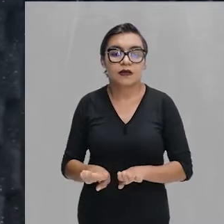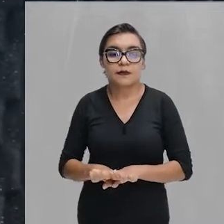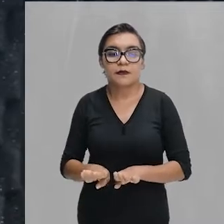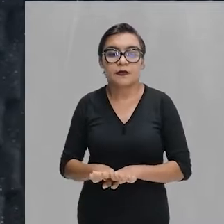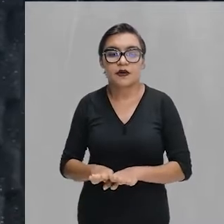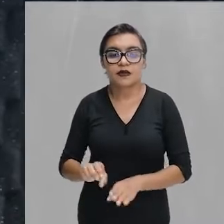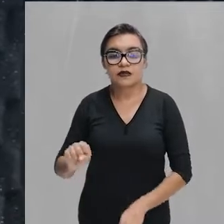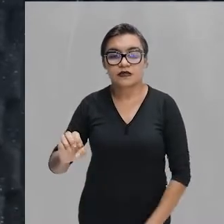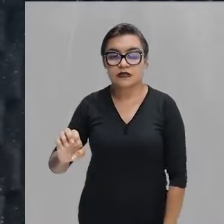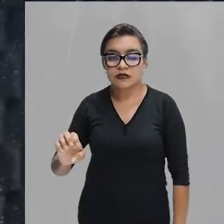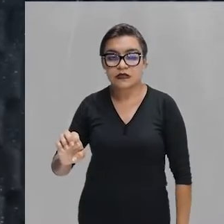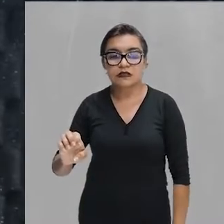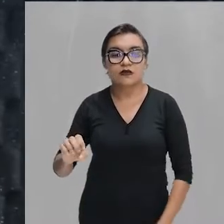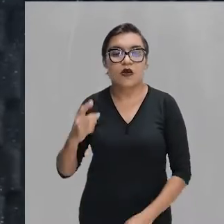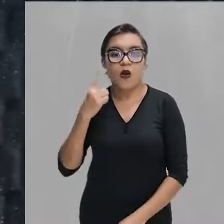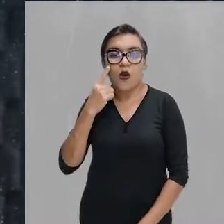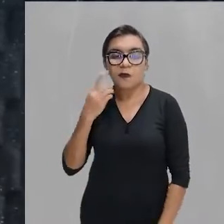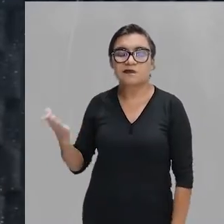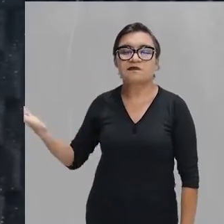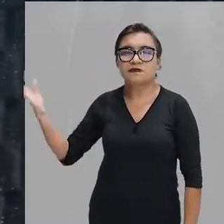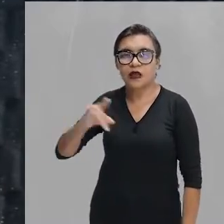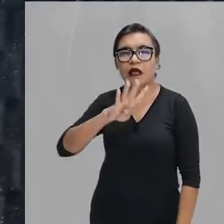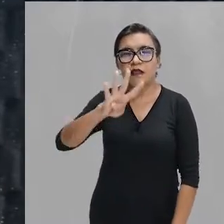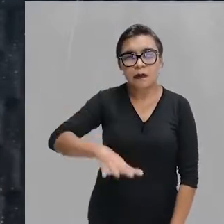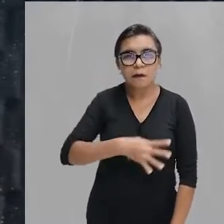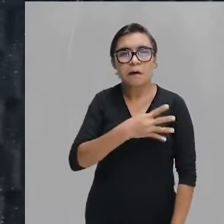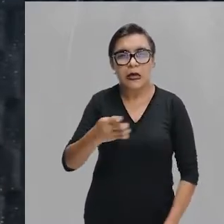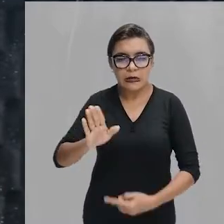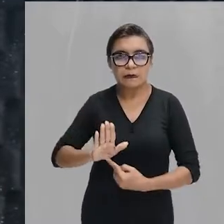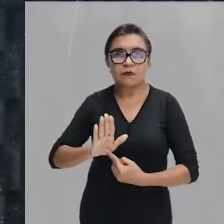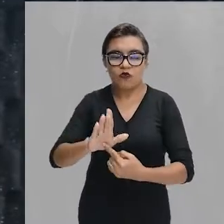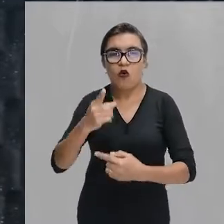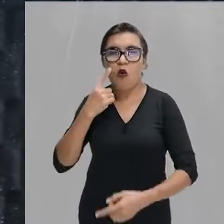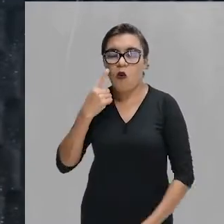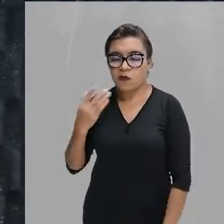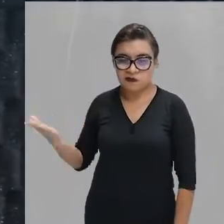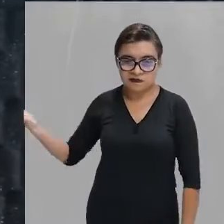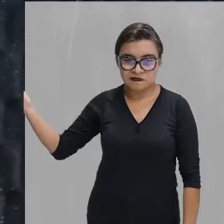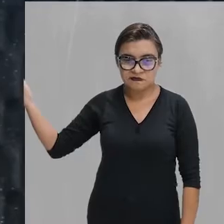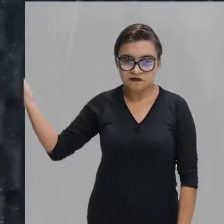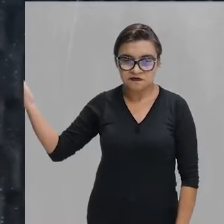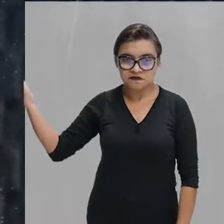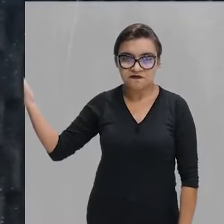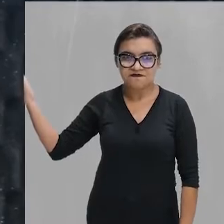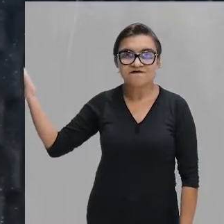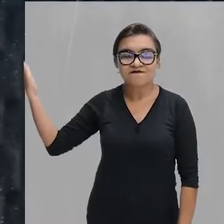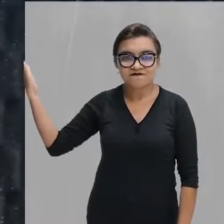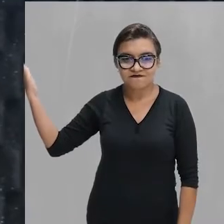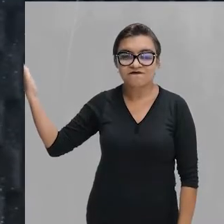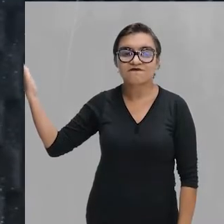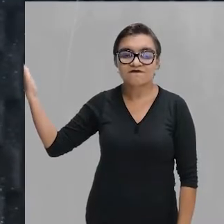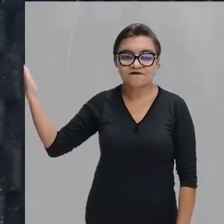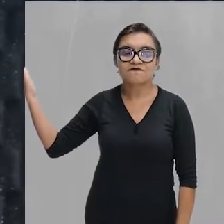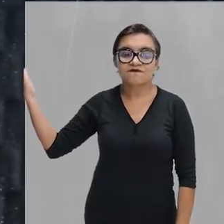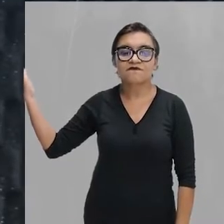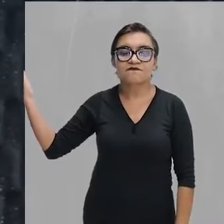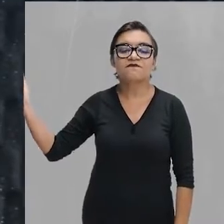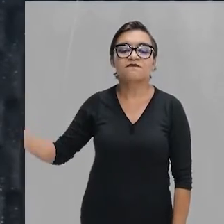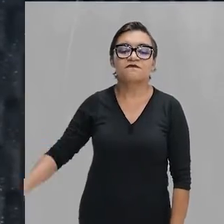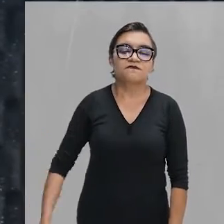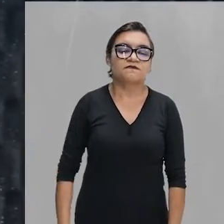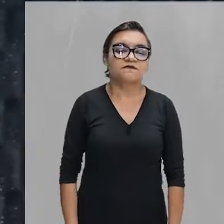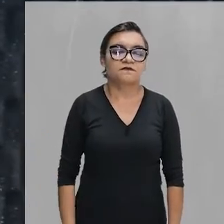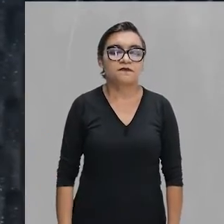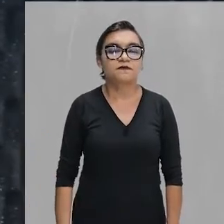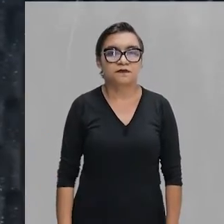usted. Nos, a nosotros y nosotras. Os, a vosotras y vosotros. E